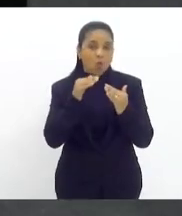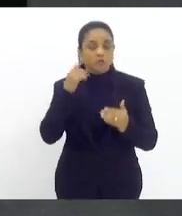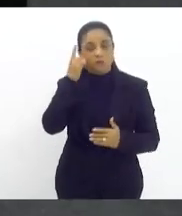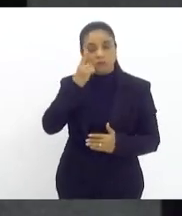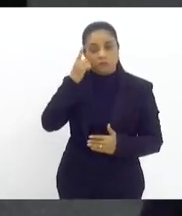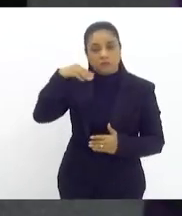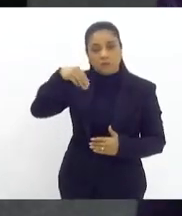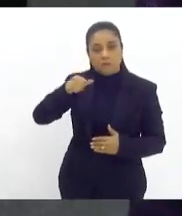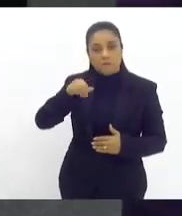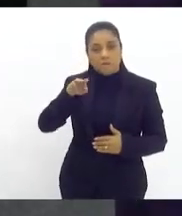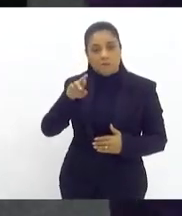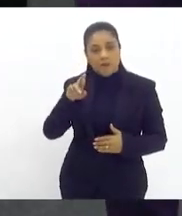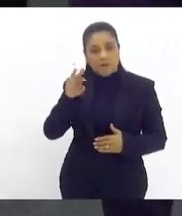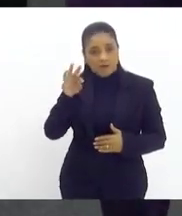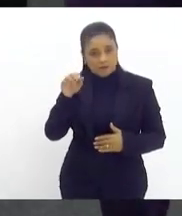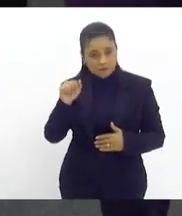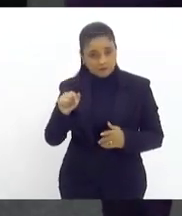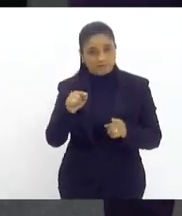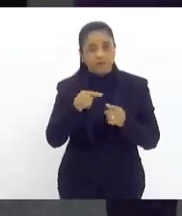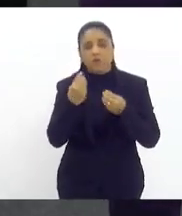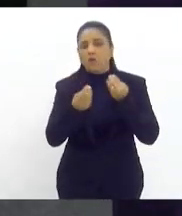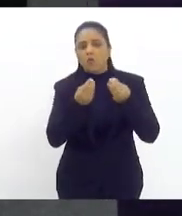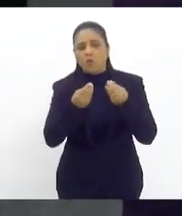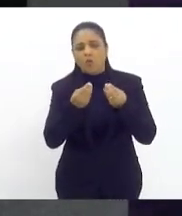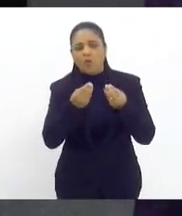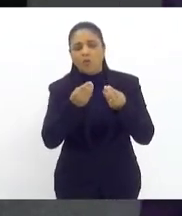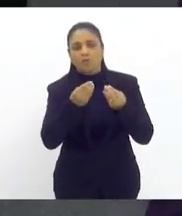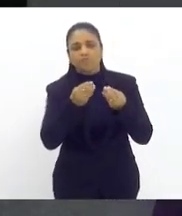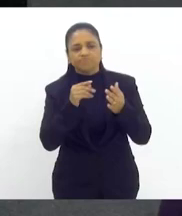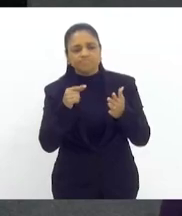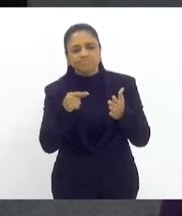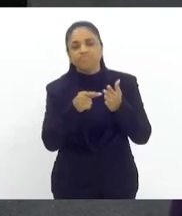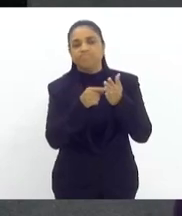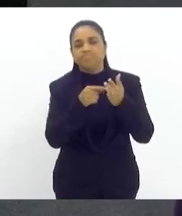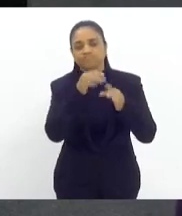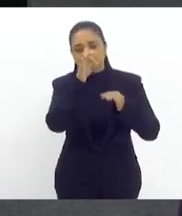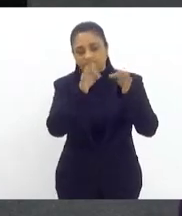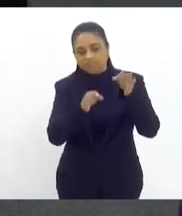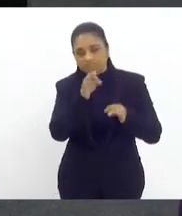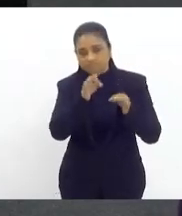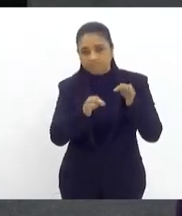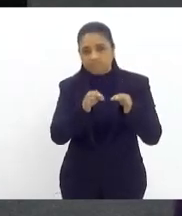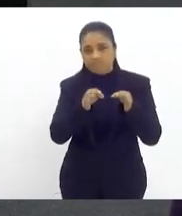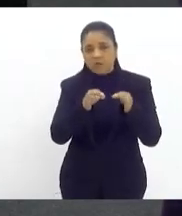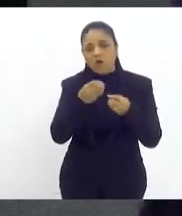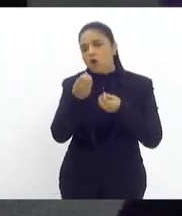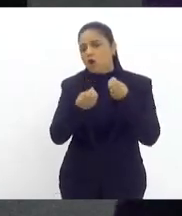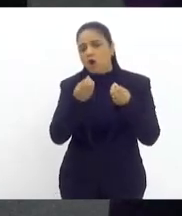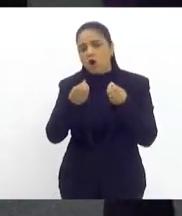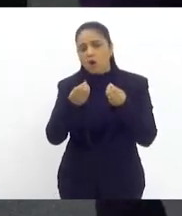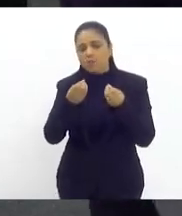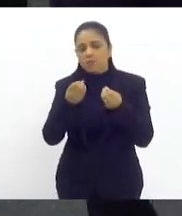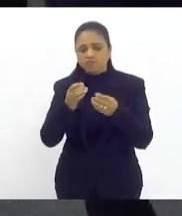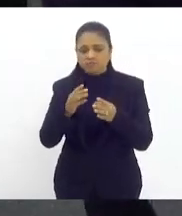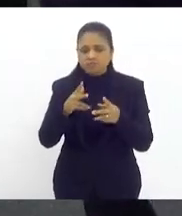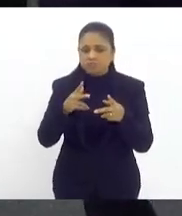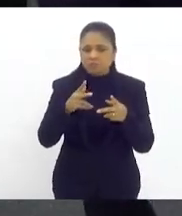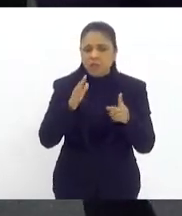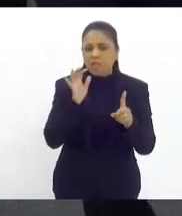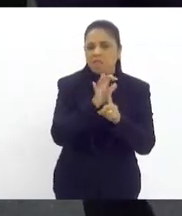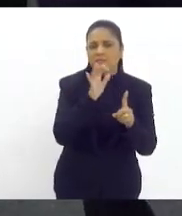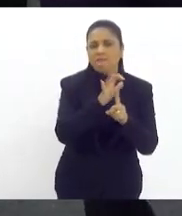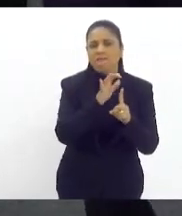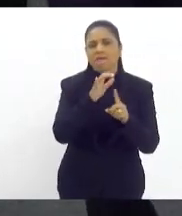preocupação como a forma de uma indicação legislativa no Parlamento Estadual pode interferir tanto na lei federal como na